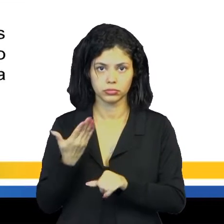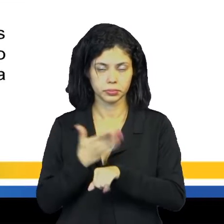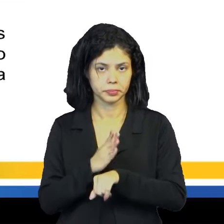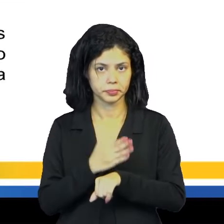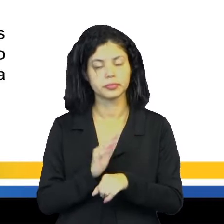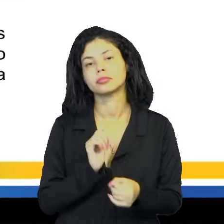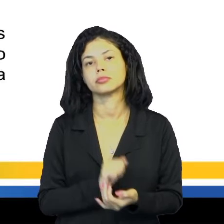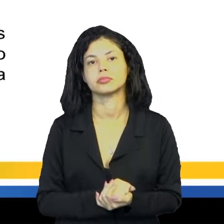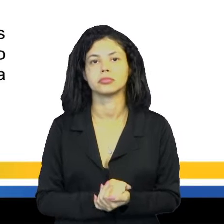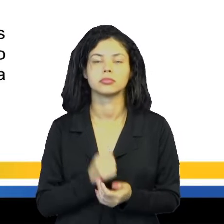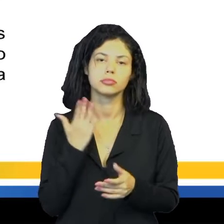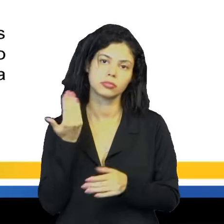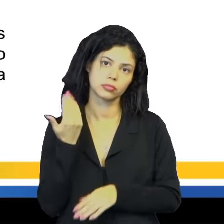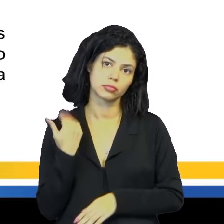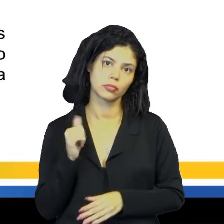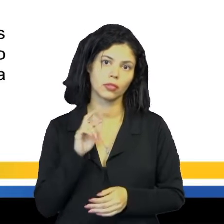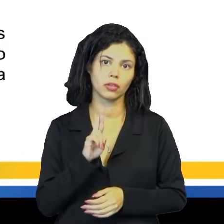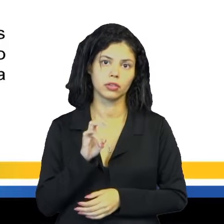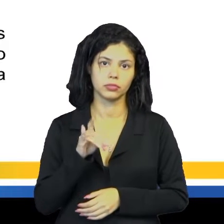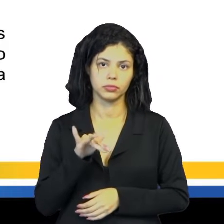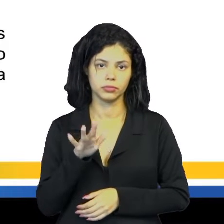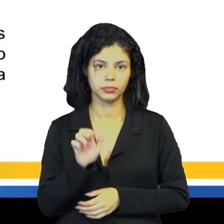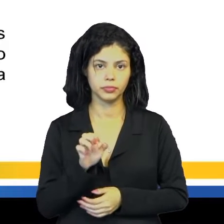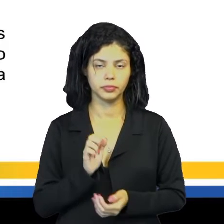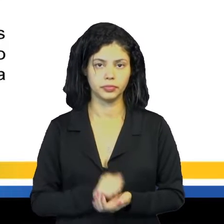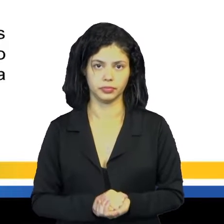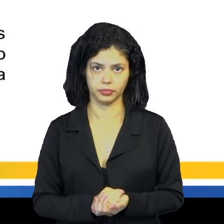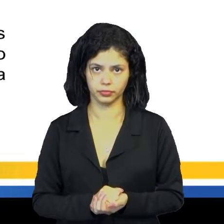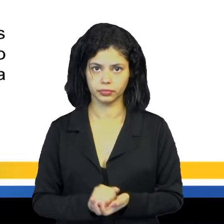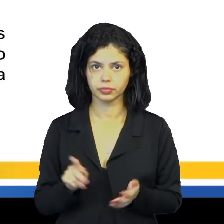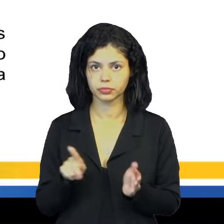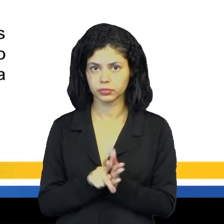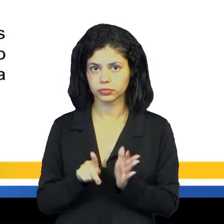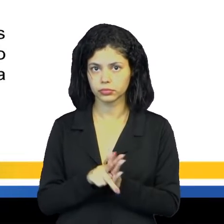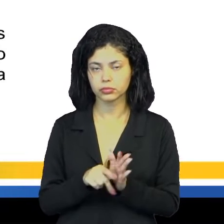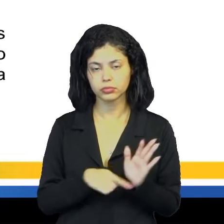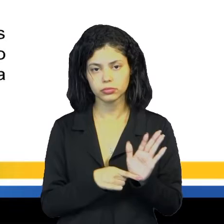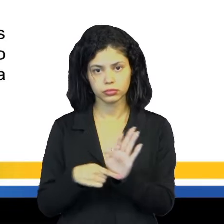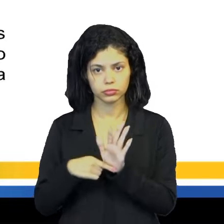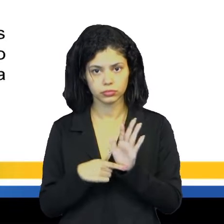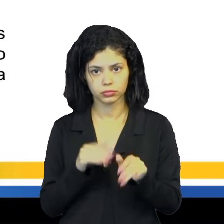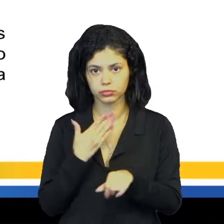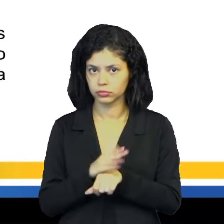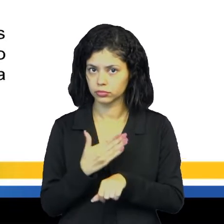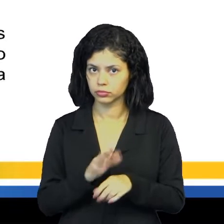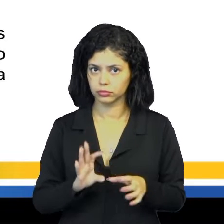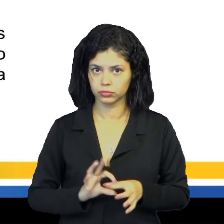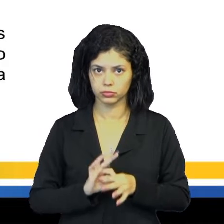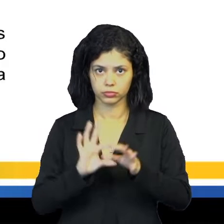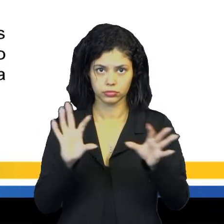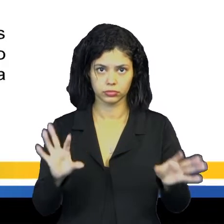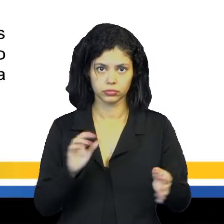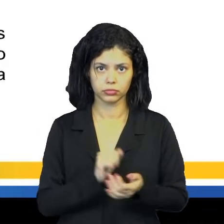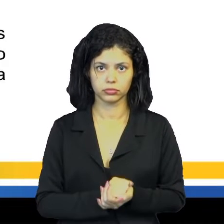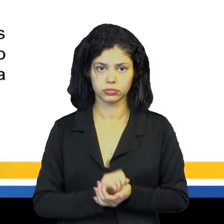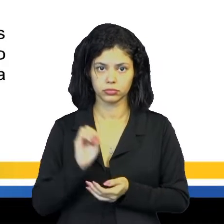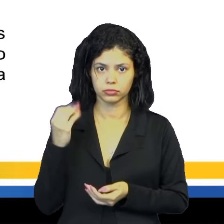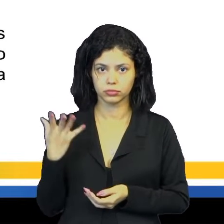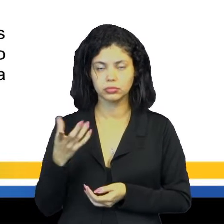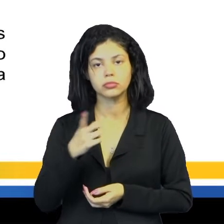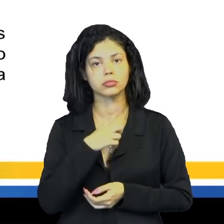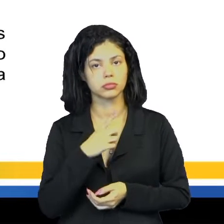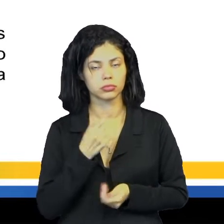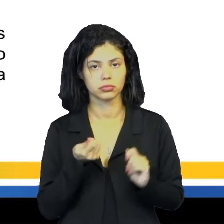praticado ali durante o antigo regime, os iluministas afirmavam que o Estado deveria praticar o liberalismo. Ao invés de intervir